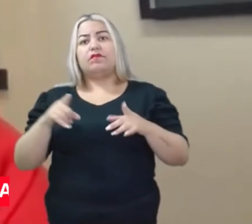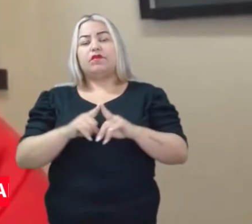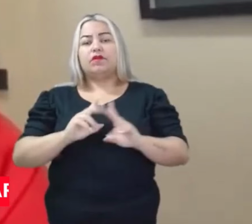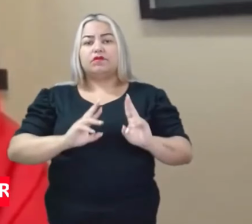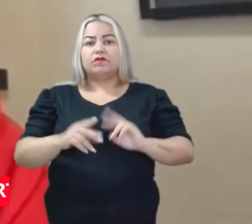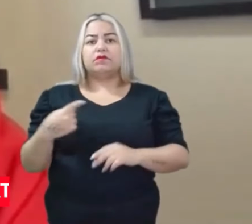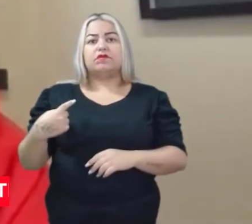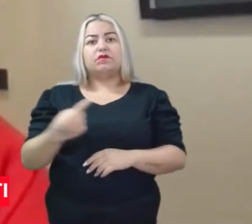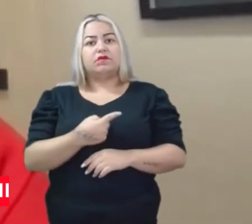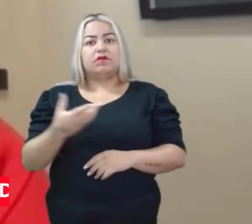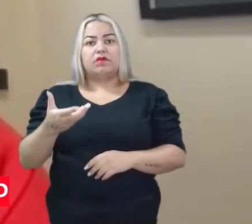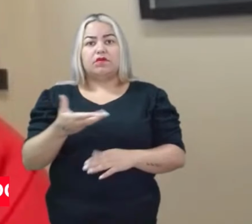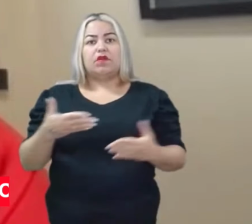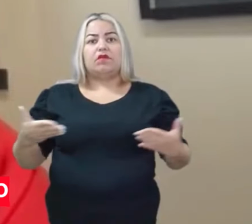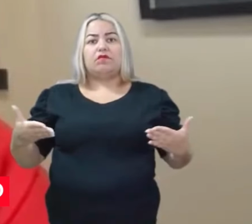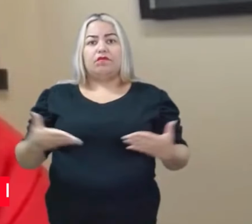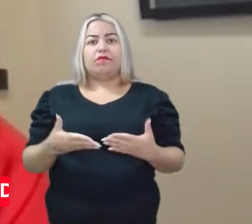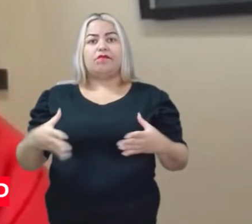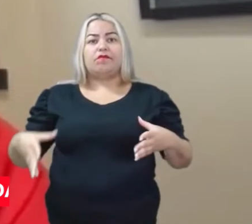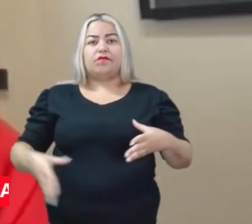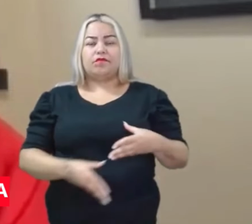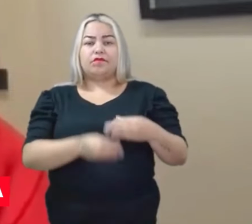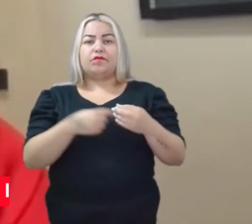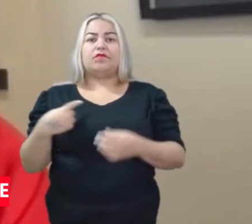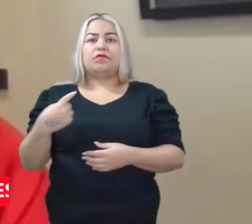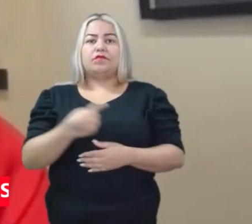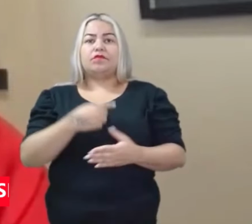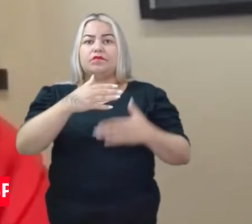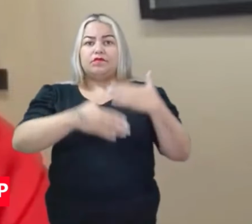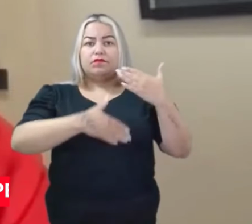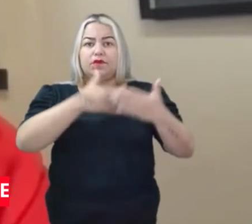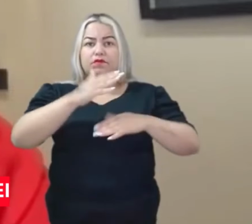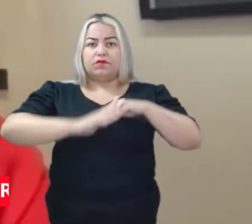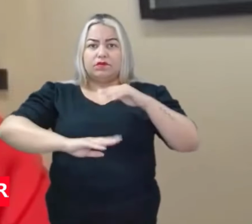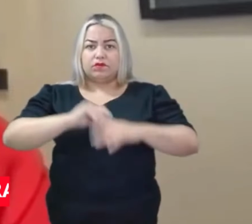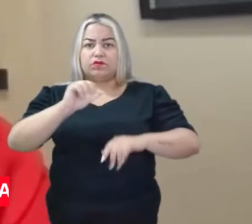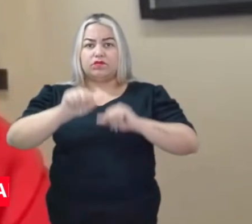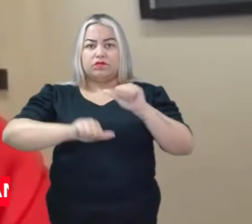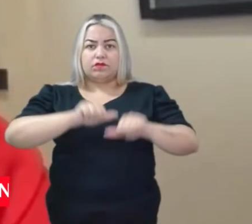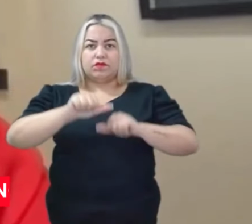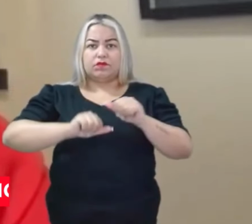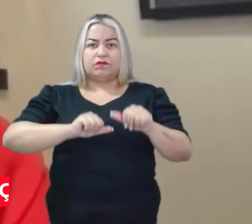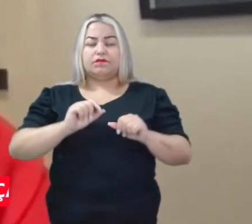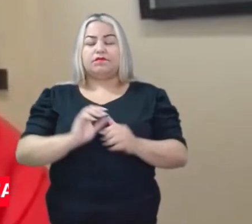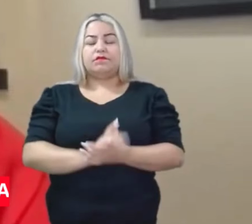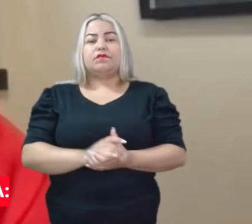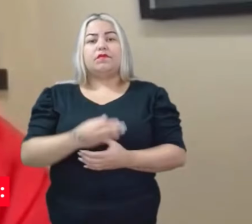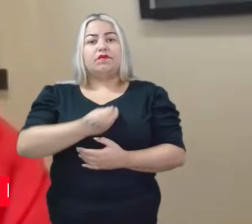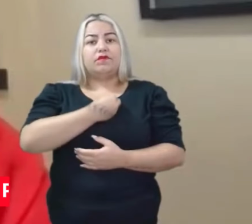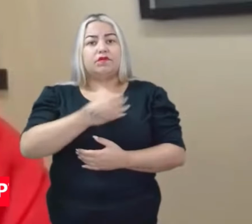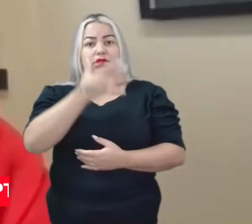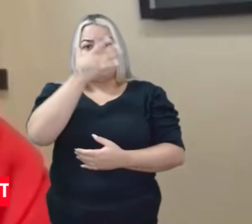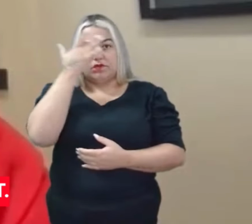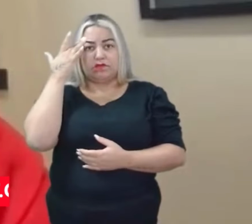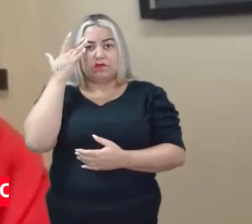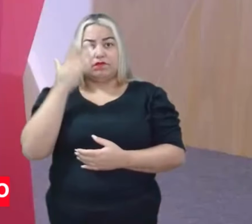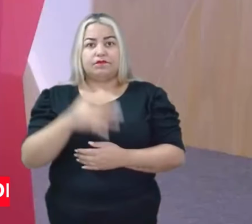quer agora colocá-lo para que a gente possa desenvolver essas ações de mudança e transformação da vida das